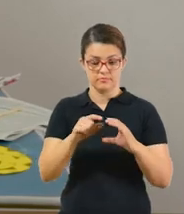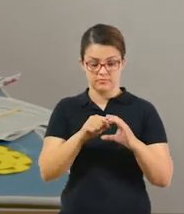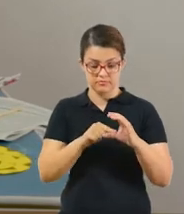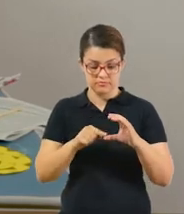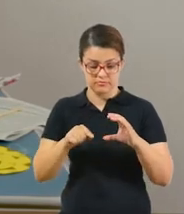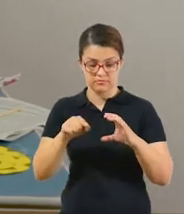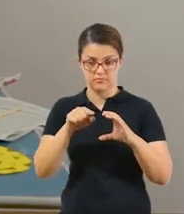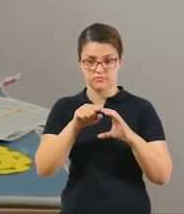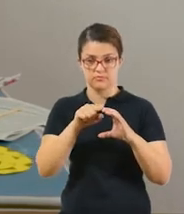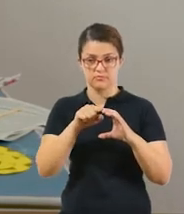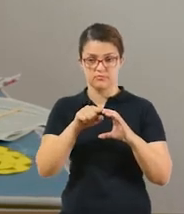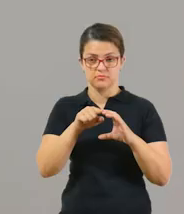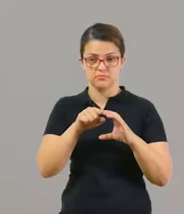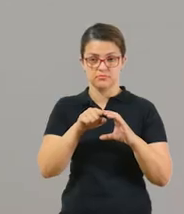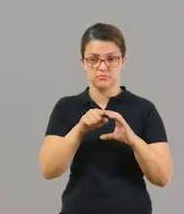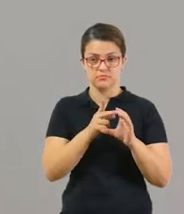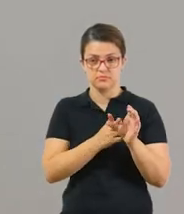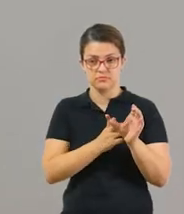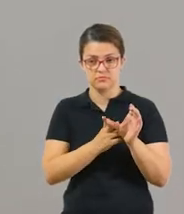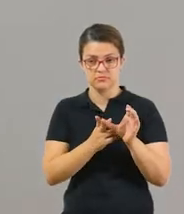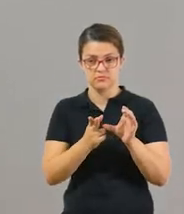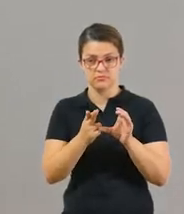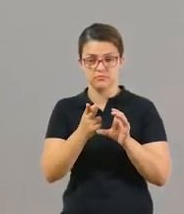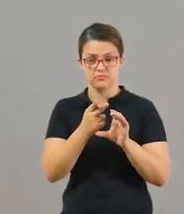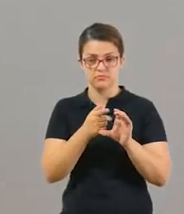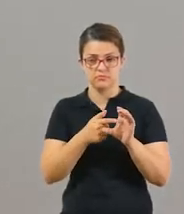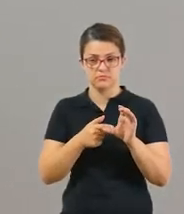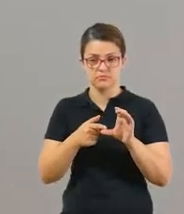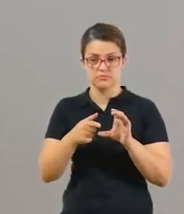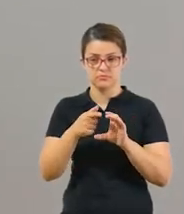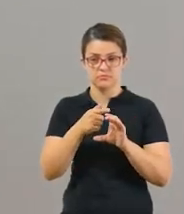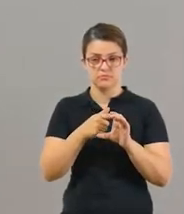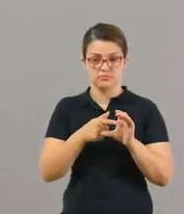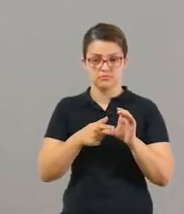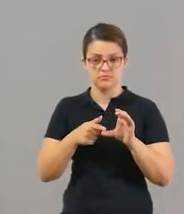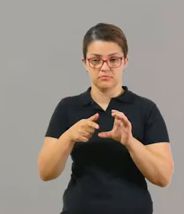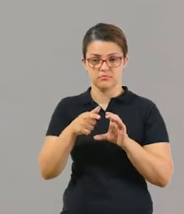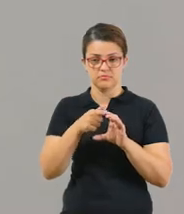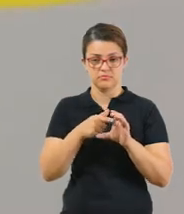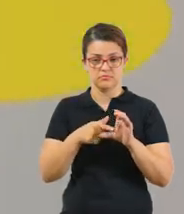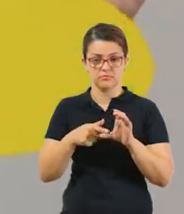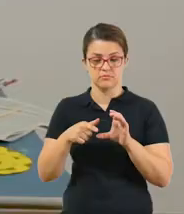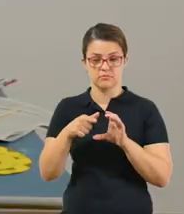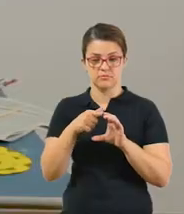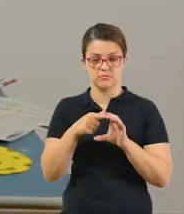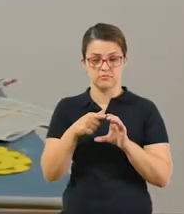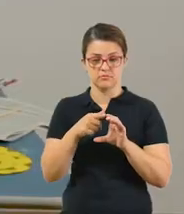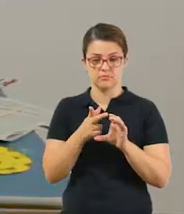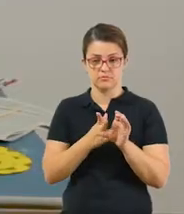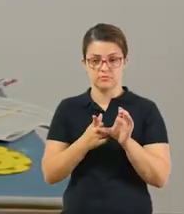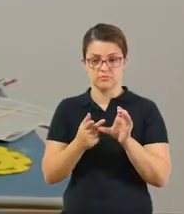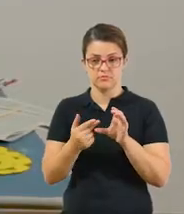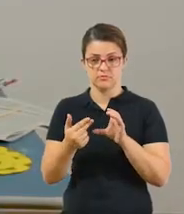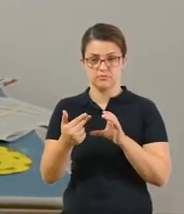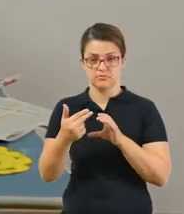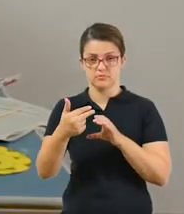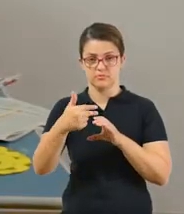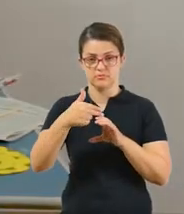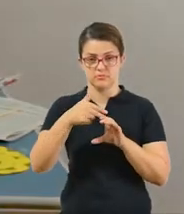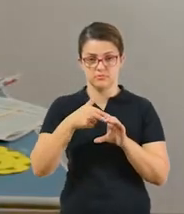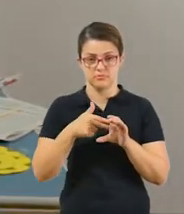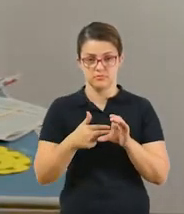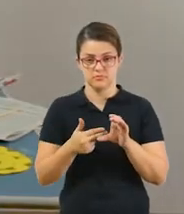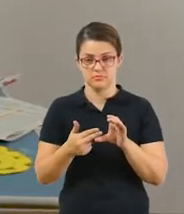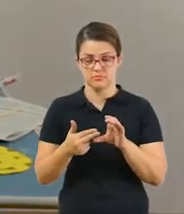a partir de um circo tô fazendo as linhas que vão ser cortadas